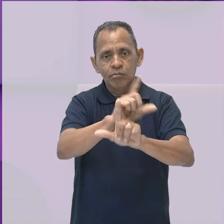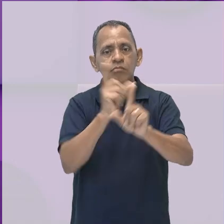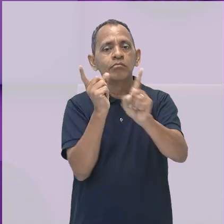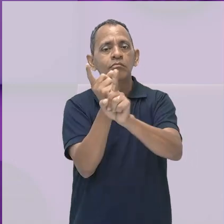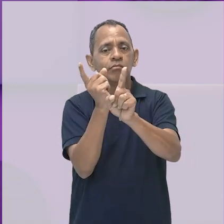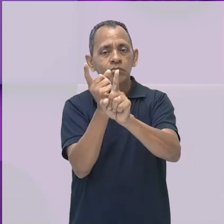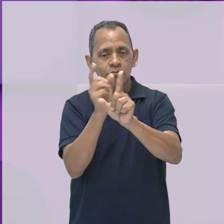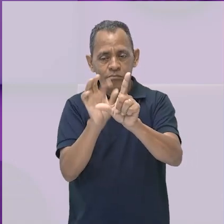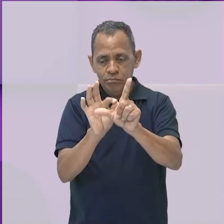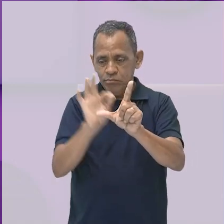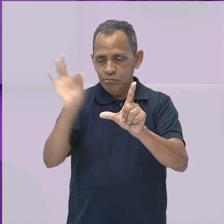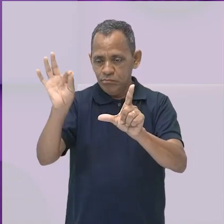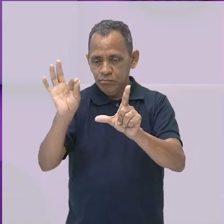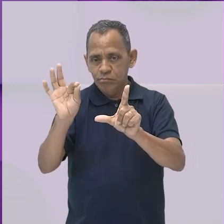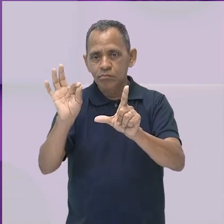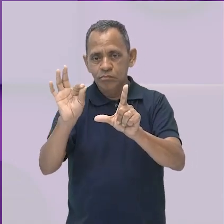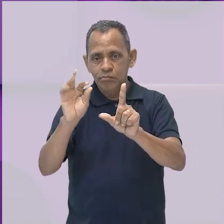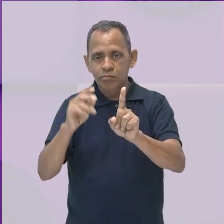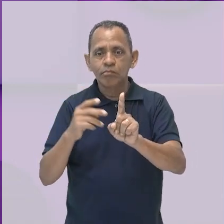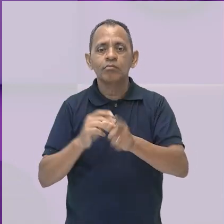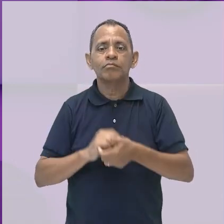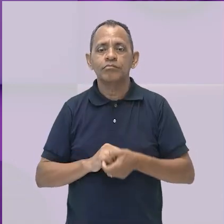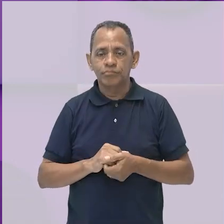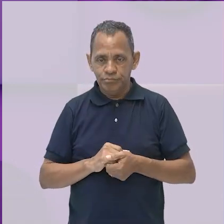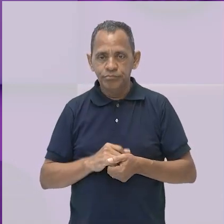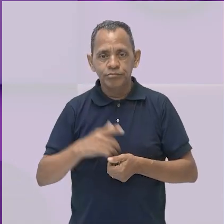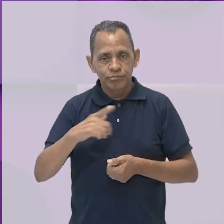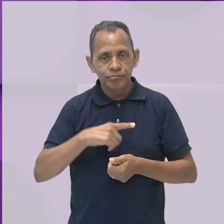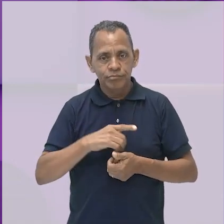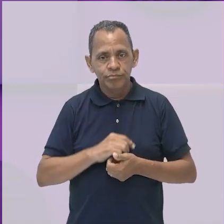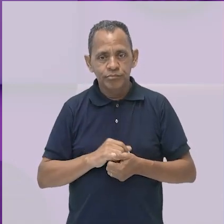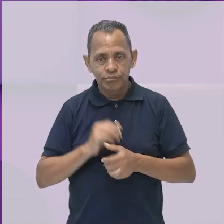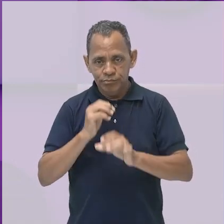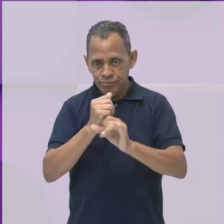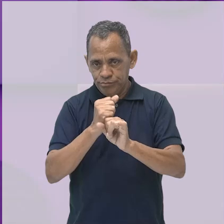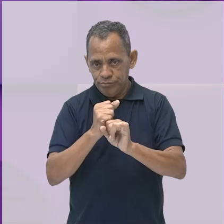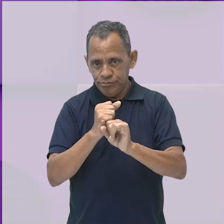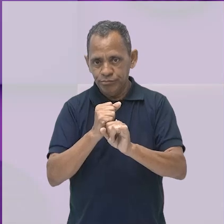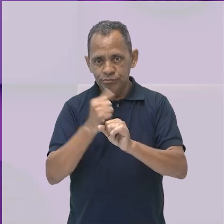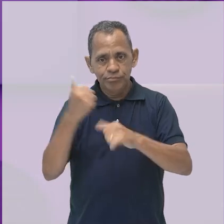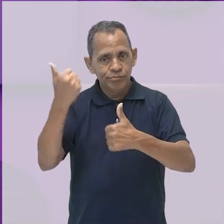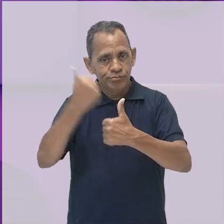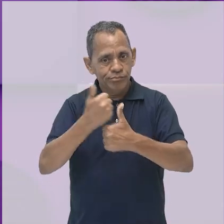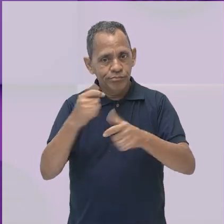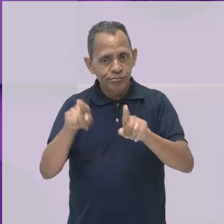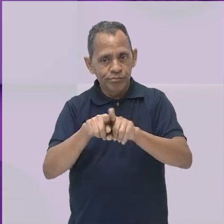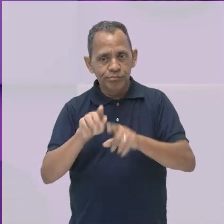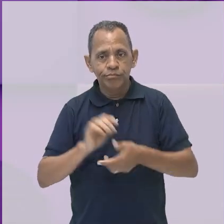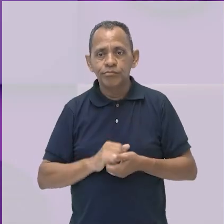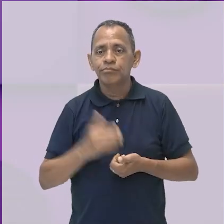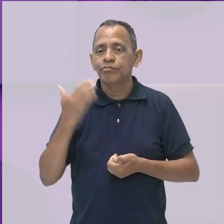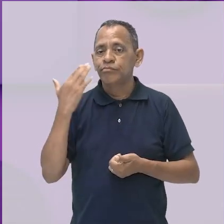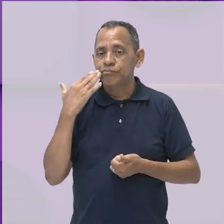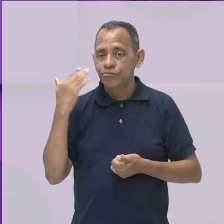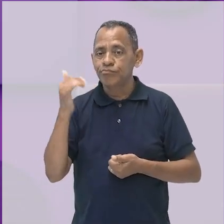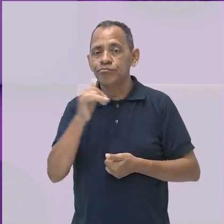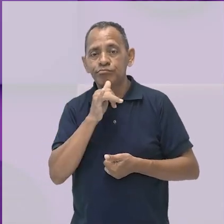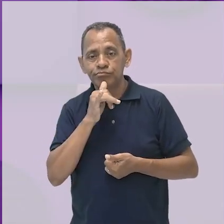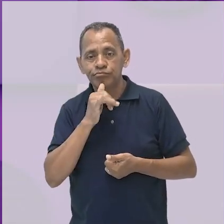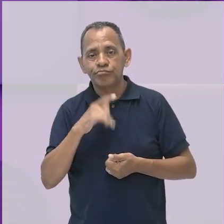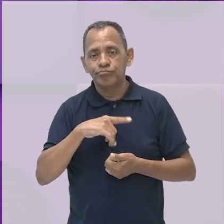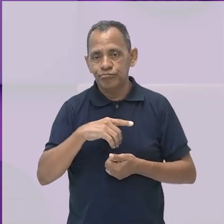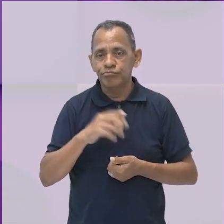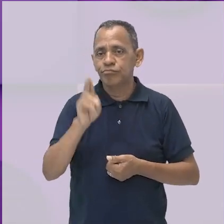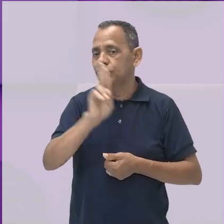a diagonal do quadrado que tem essa medida que você substituiu, certo? Então, dessa forma, a gente tem mais essa aplicação aí do Teorema